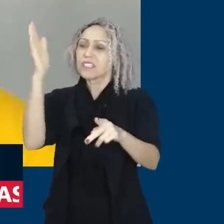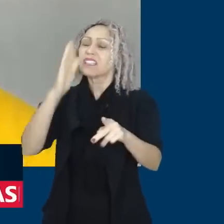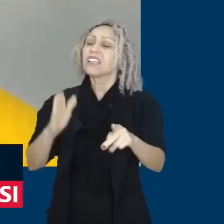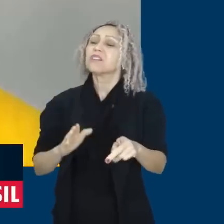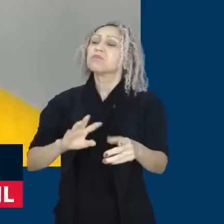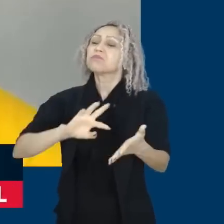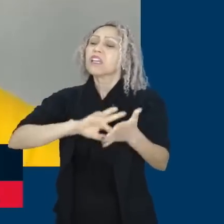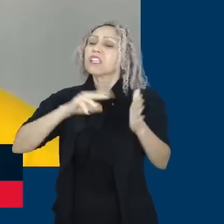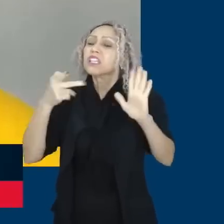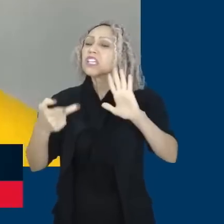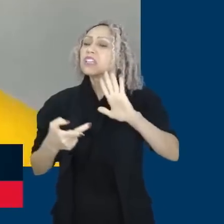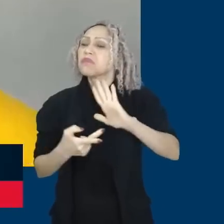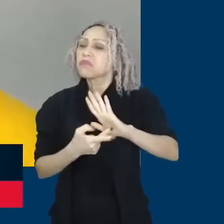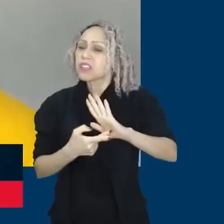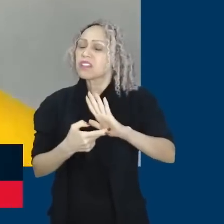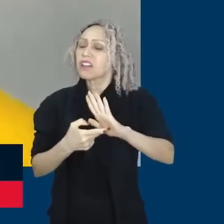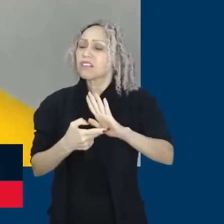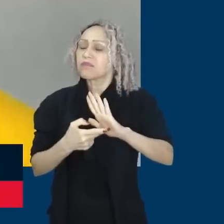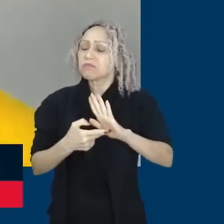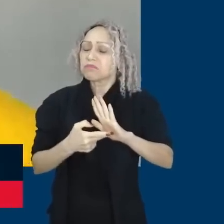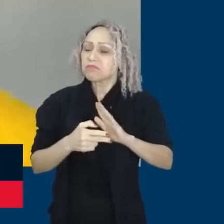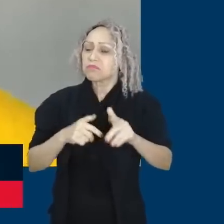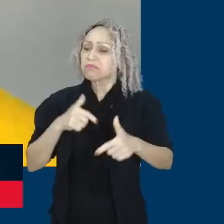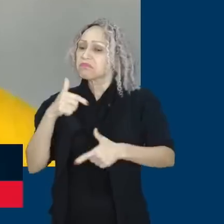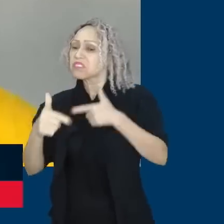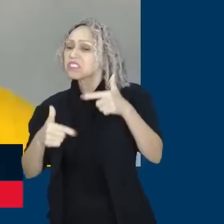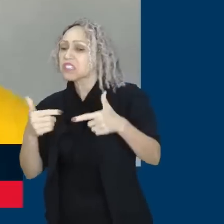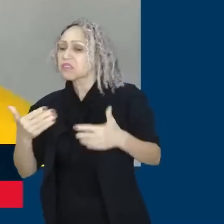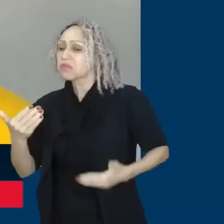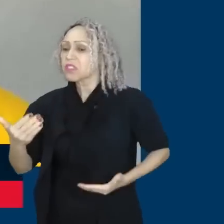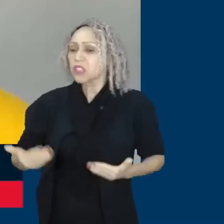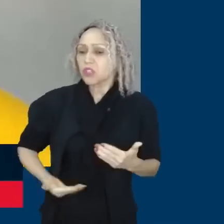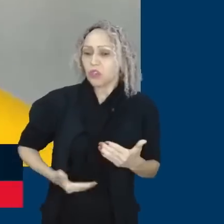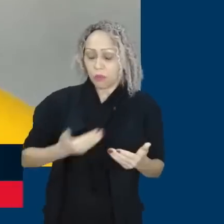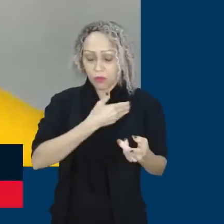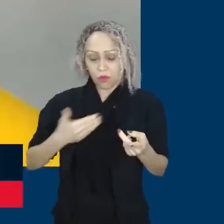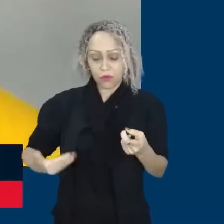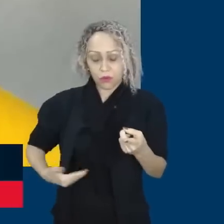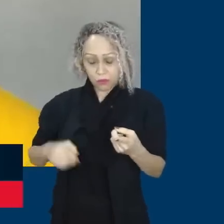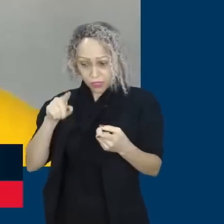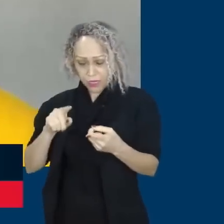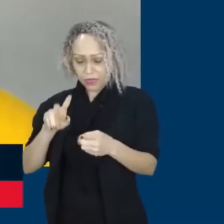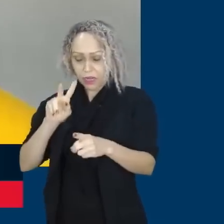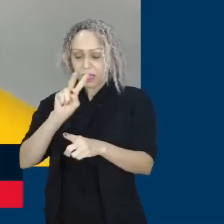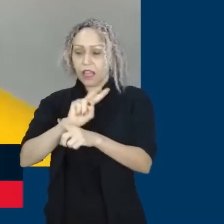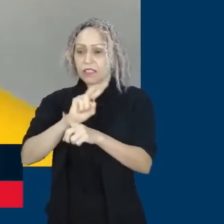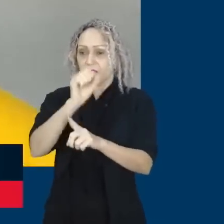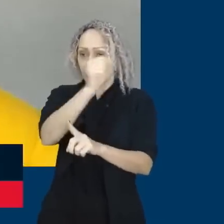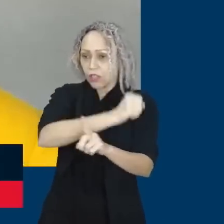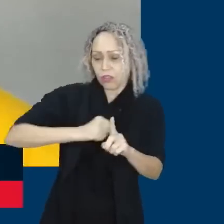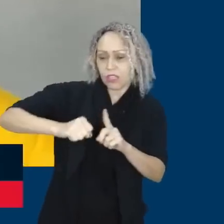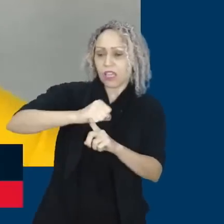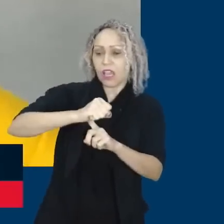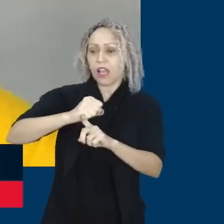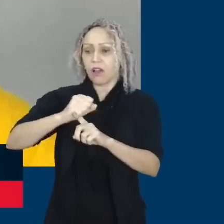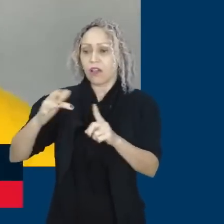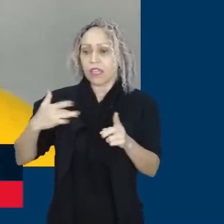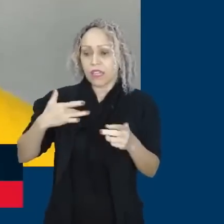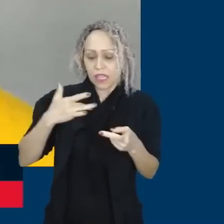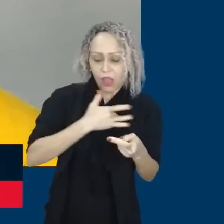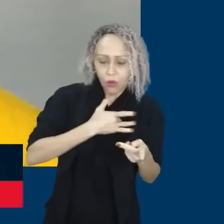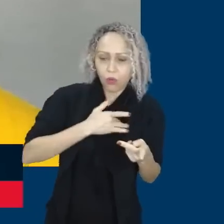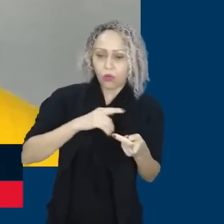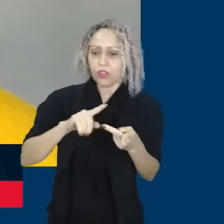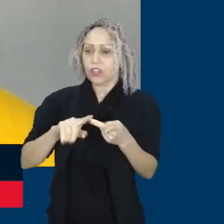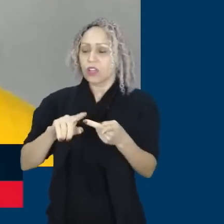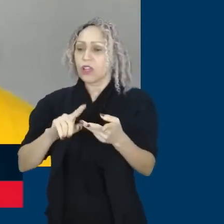voltado para a população. Então, o que seria? Assistência social, saúde, moradia, direitos